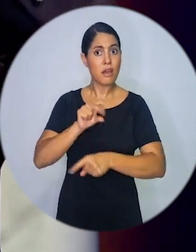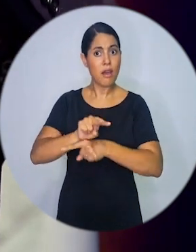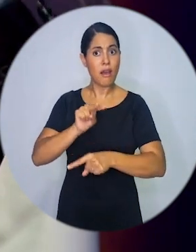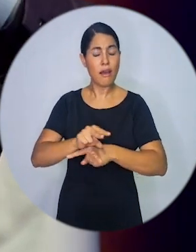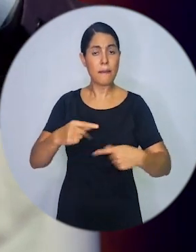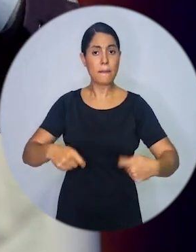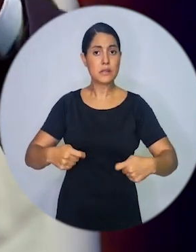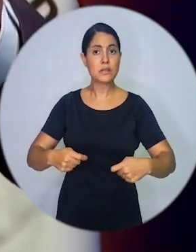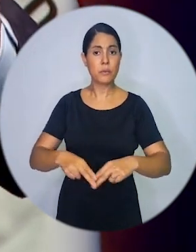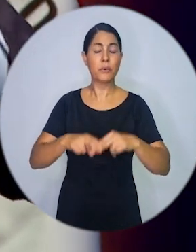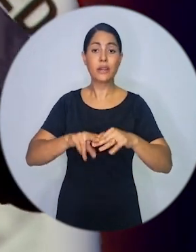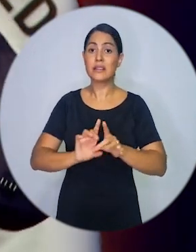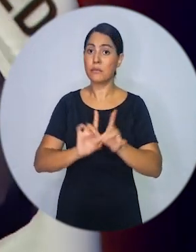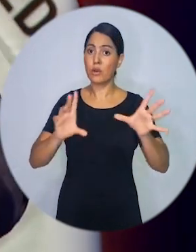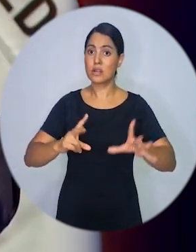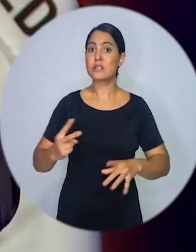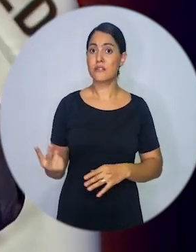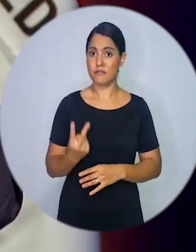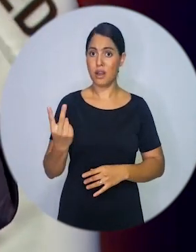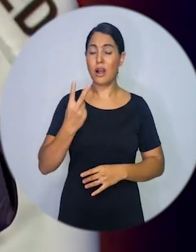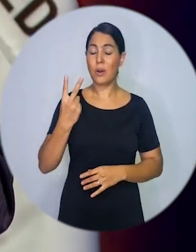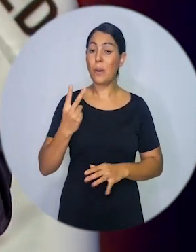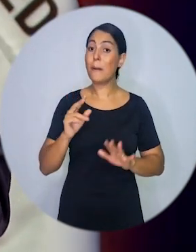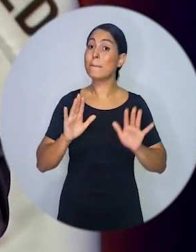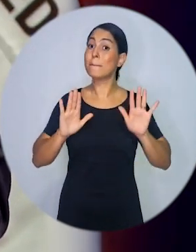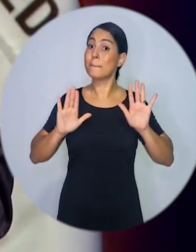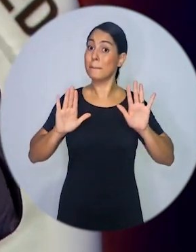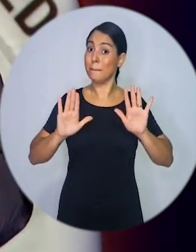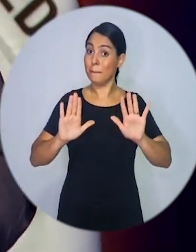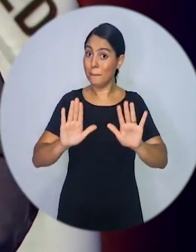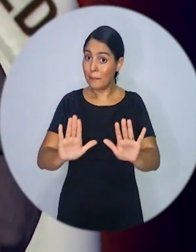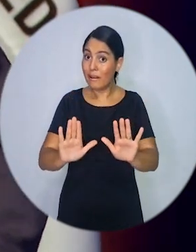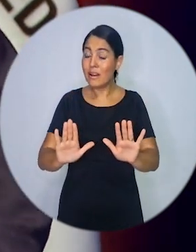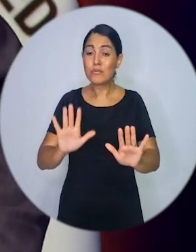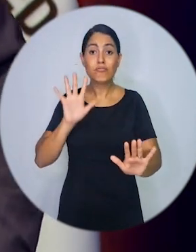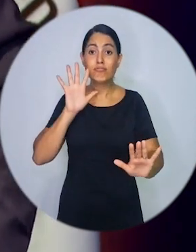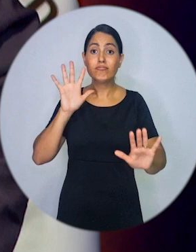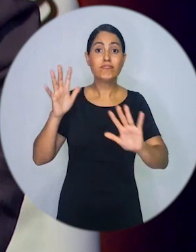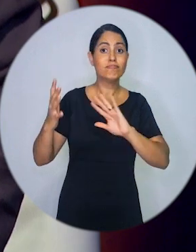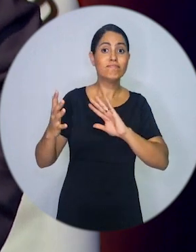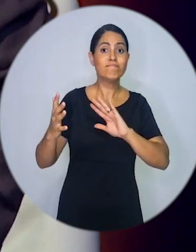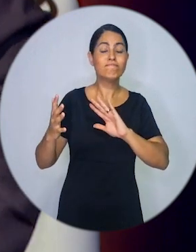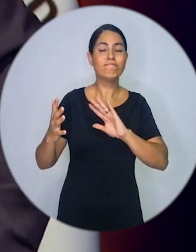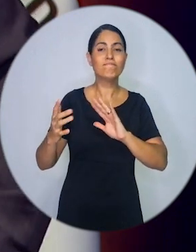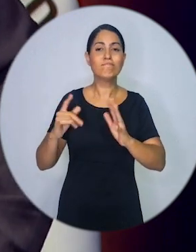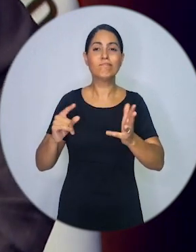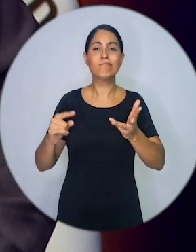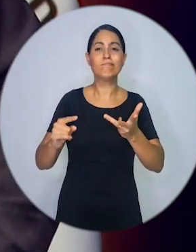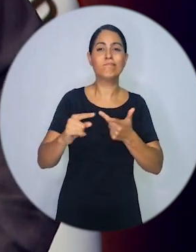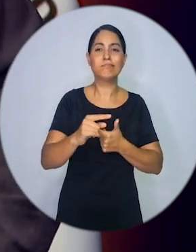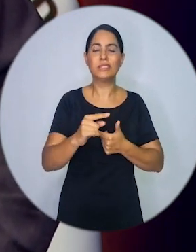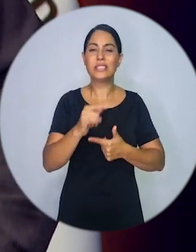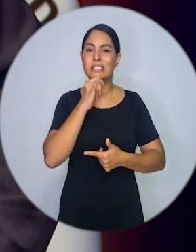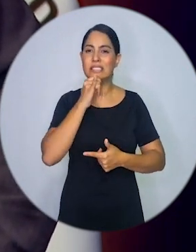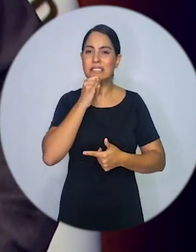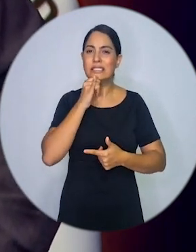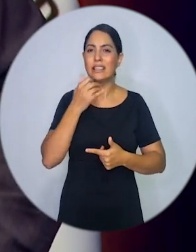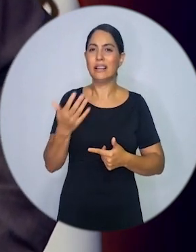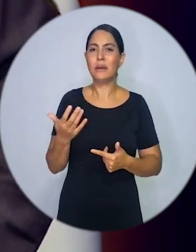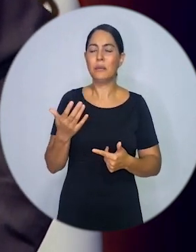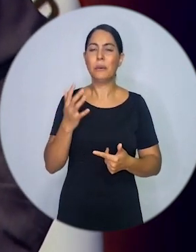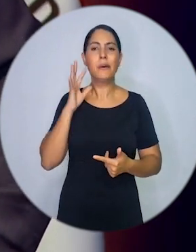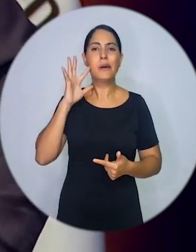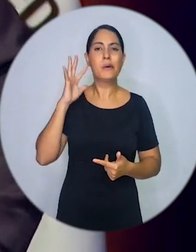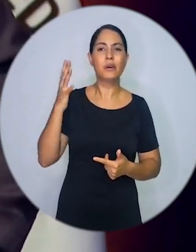um dos valores mais importantes da democracia. Porém, o que tem acontecido em muitas